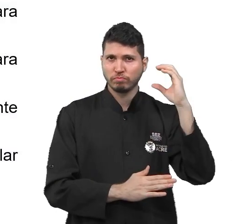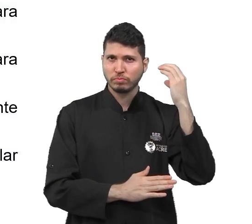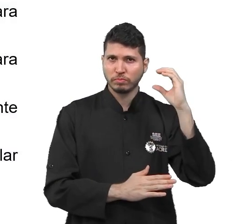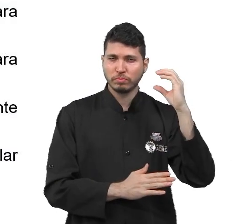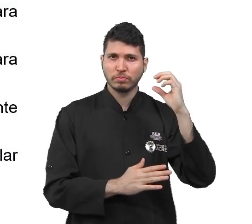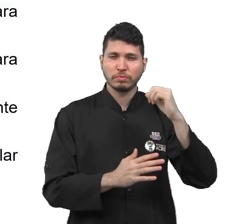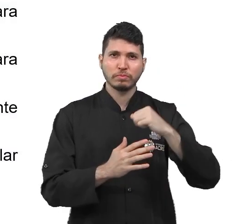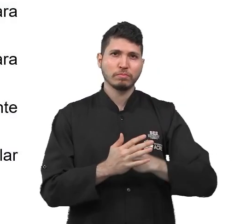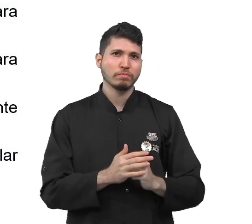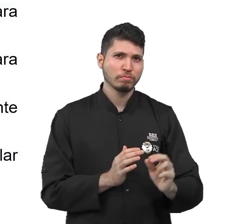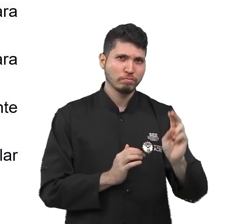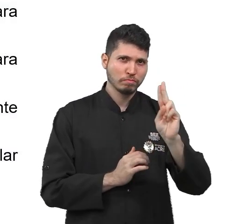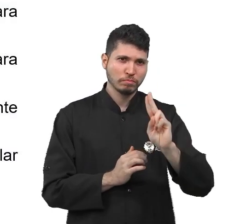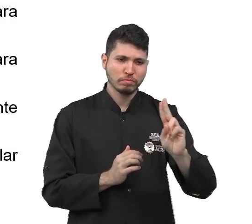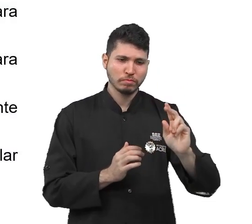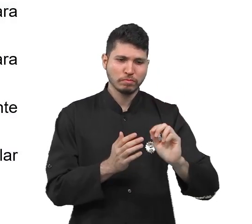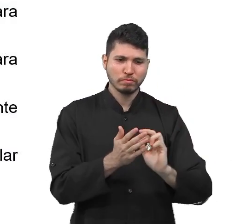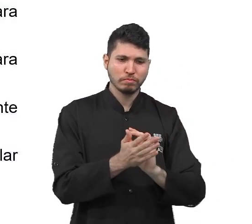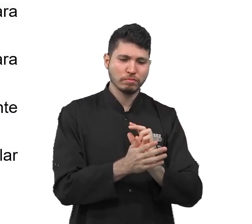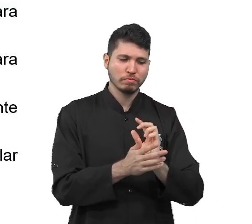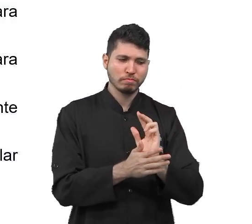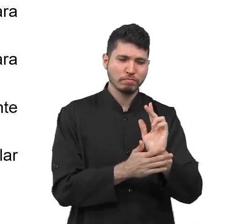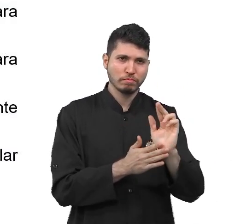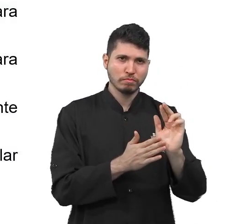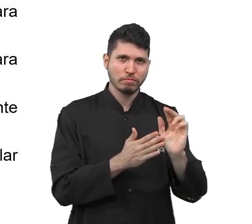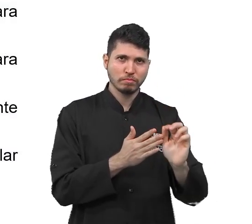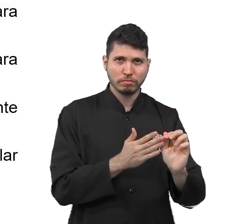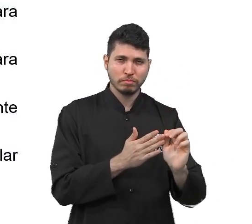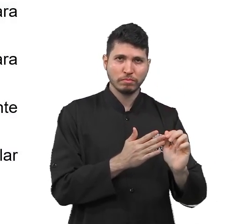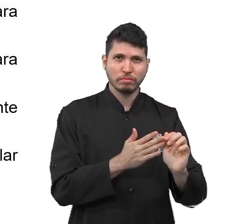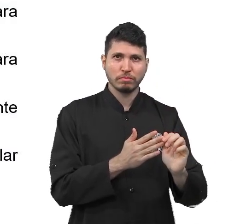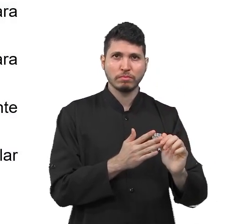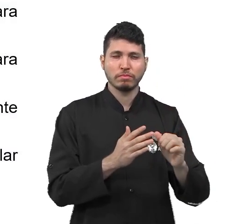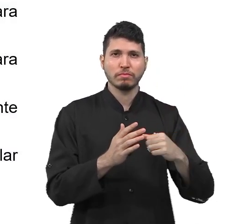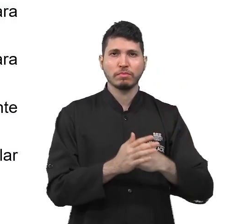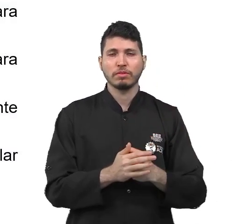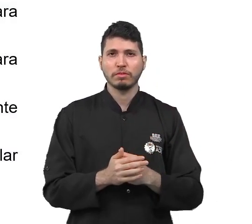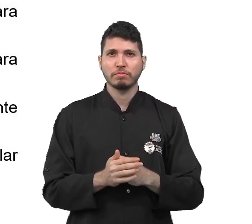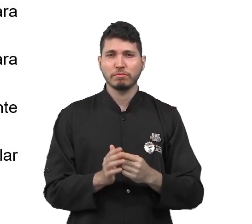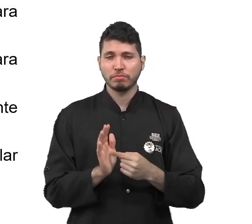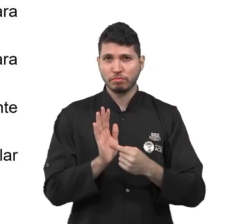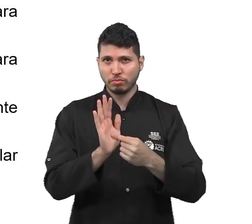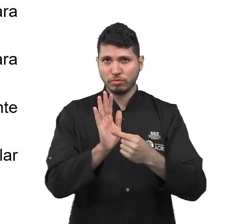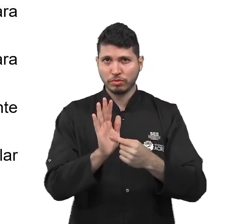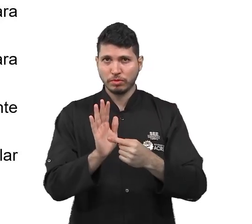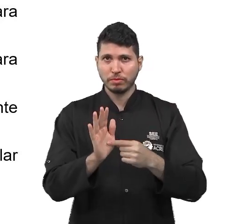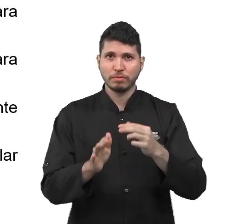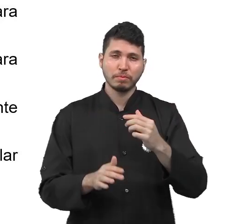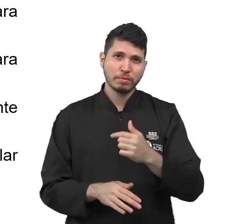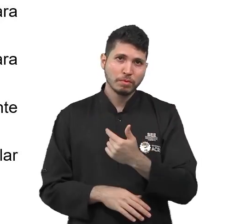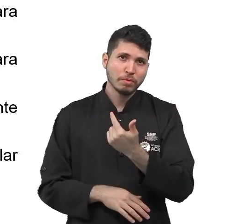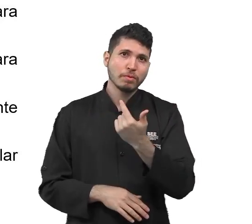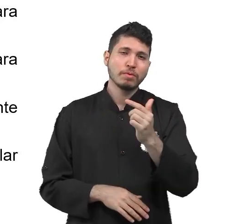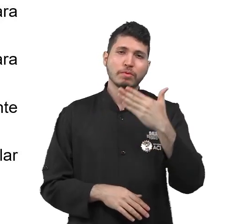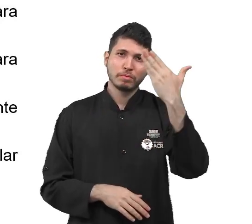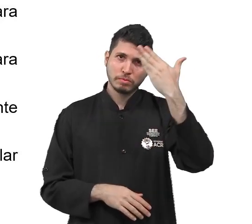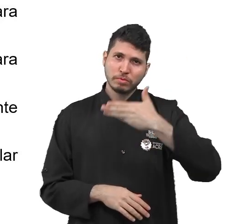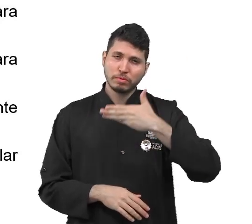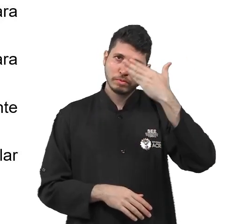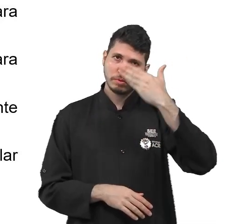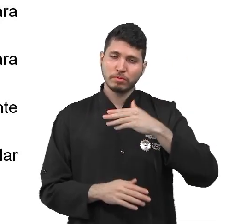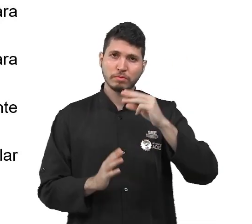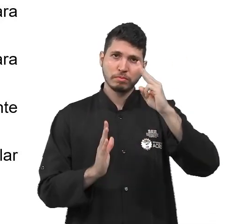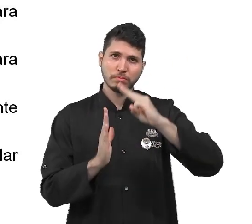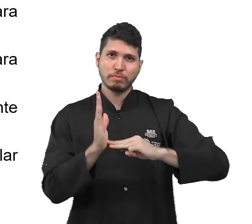manipulação de uma variável para determinar seu efeito sobre outra variável. Temos o método